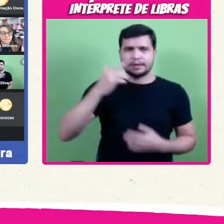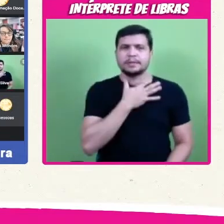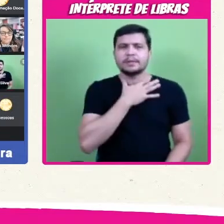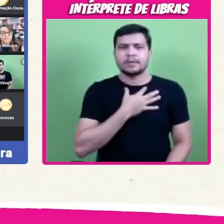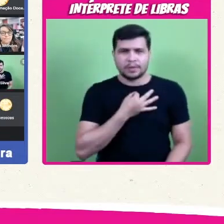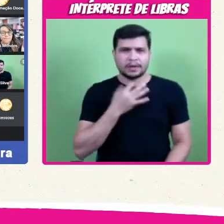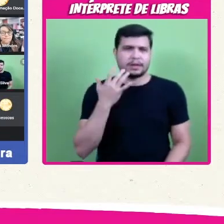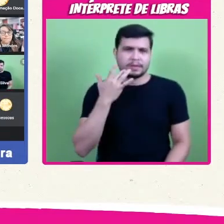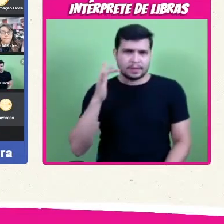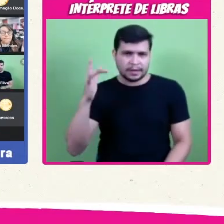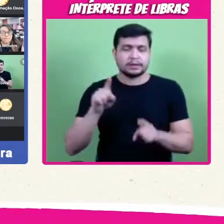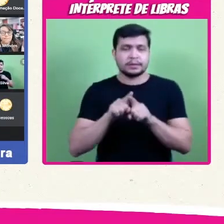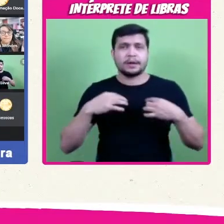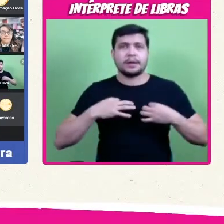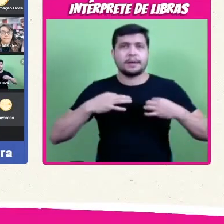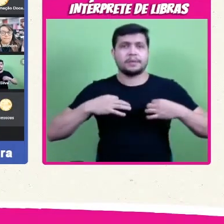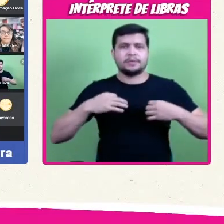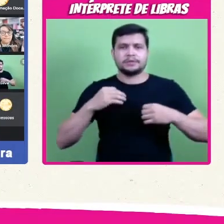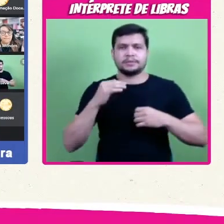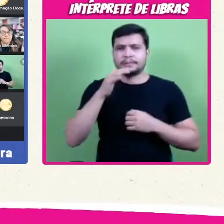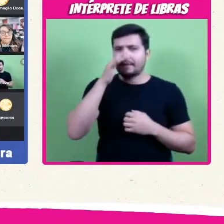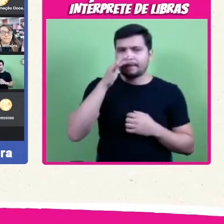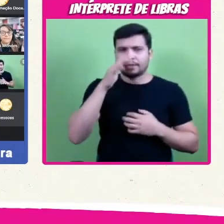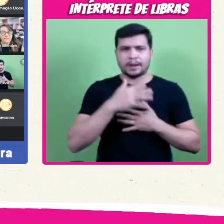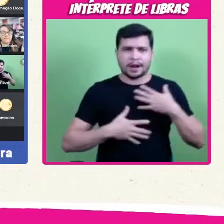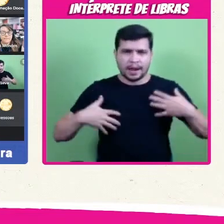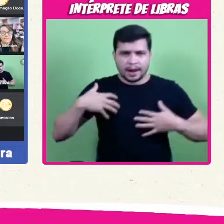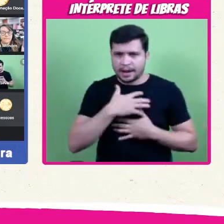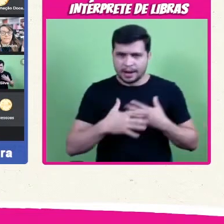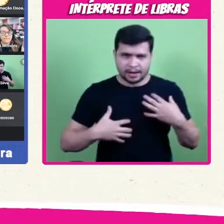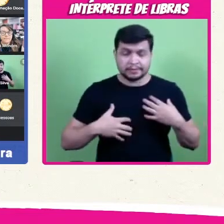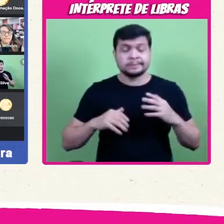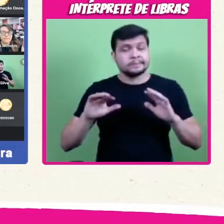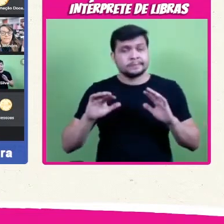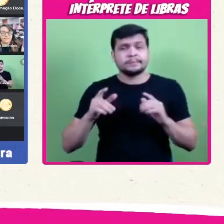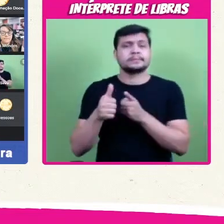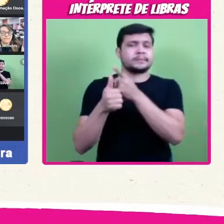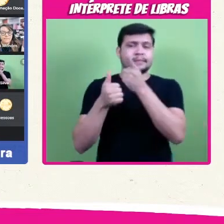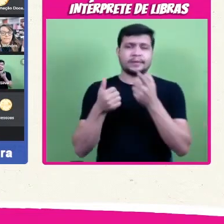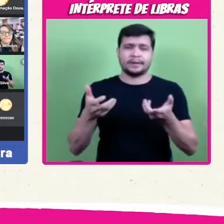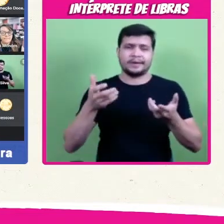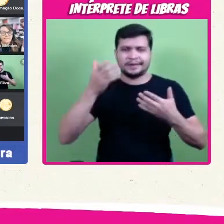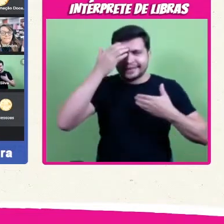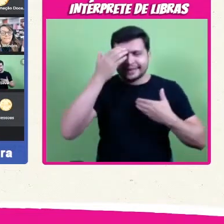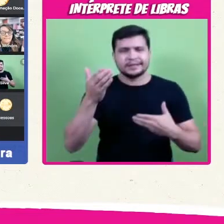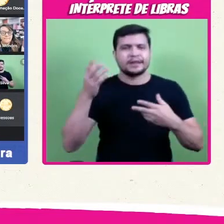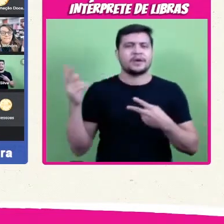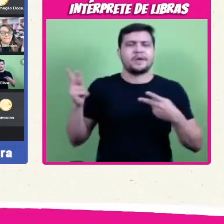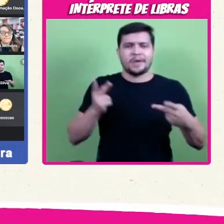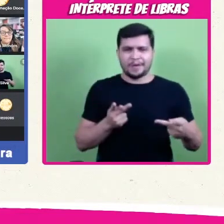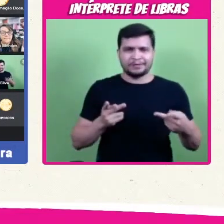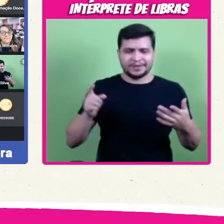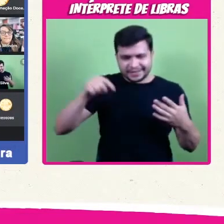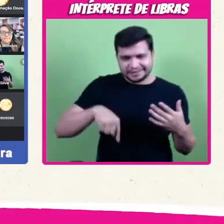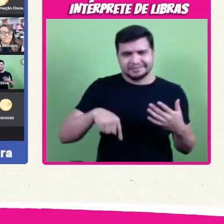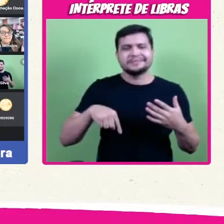florida. Bem, a primeira coisa que eu gostaria de dizer é agradecer pelo convite, tanto do SED Ceará, como